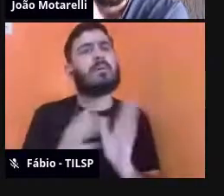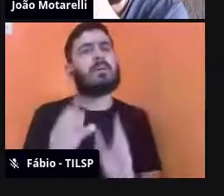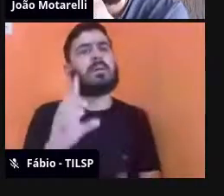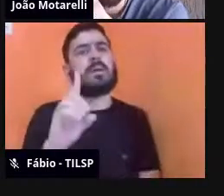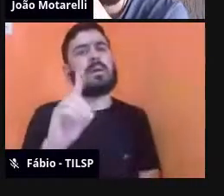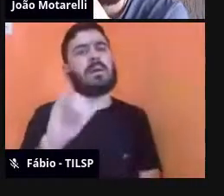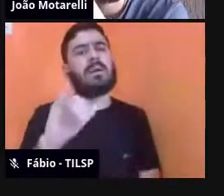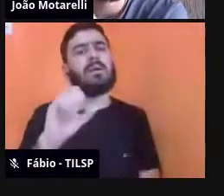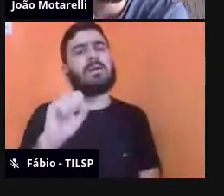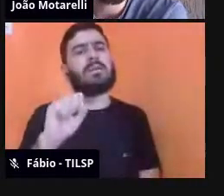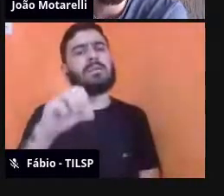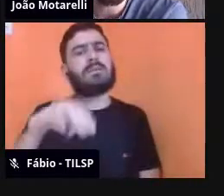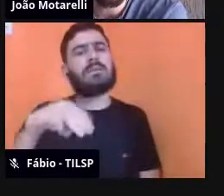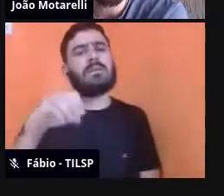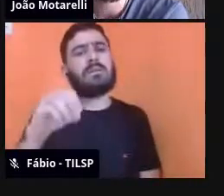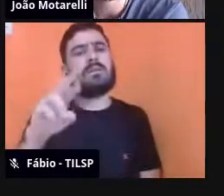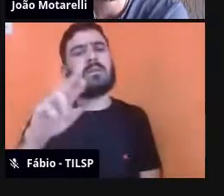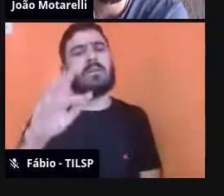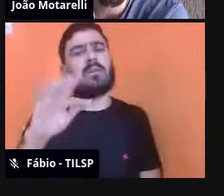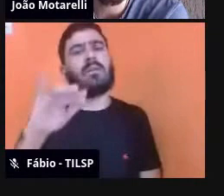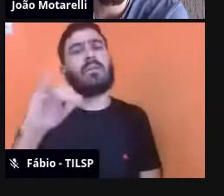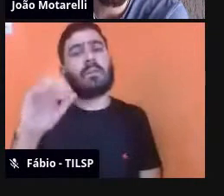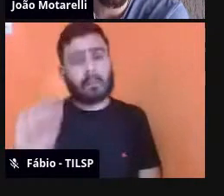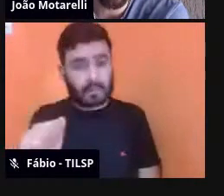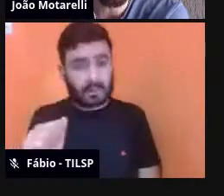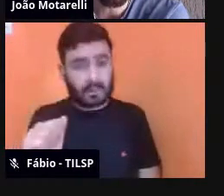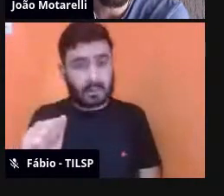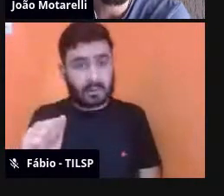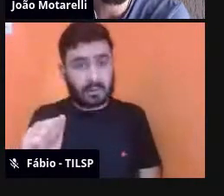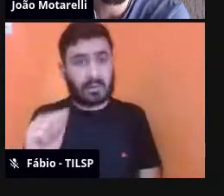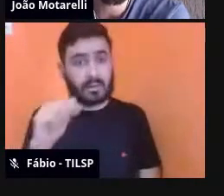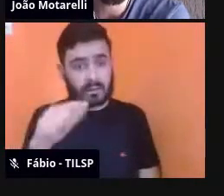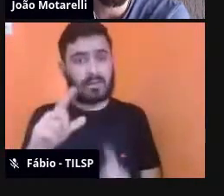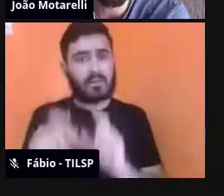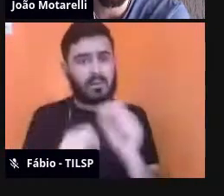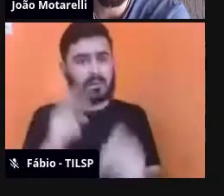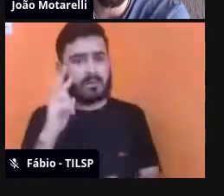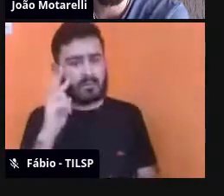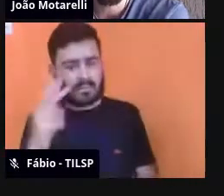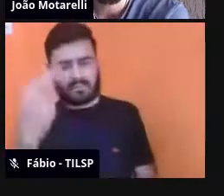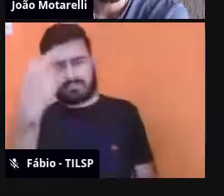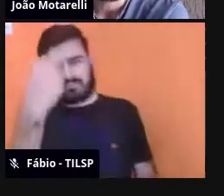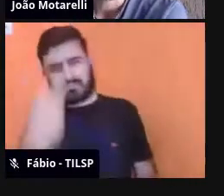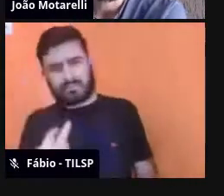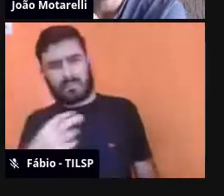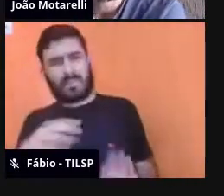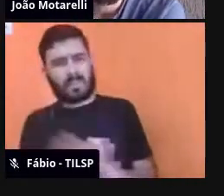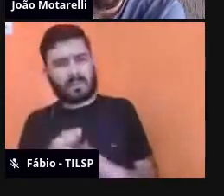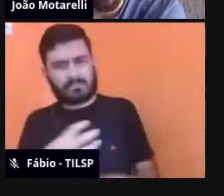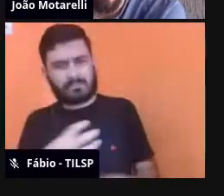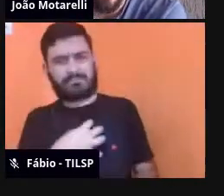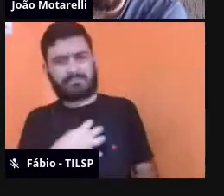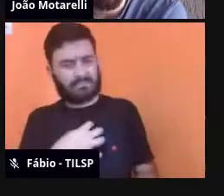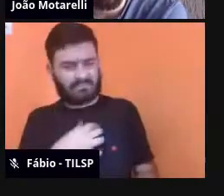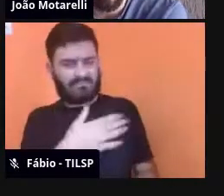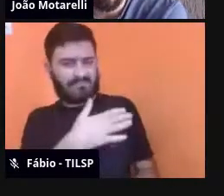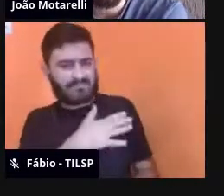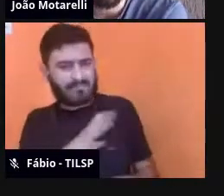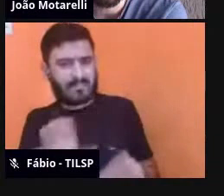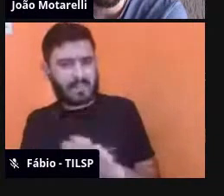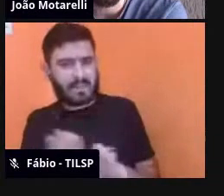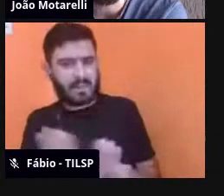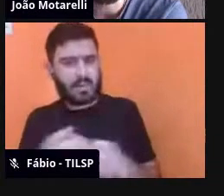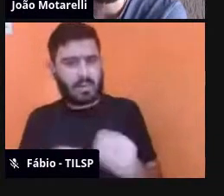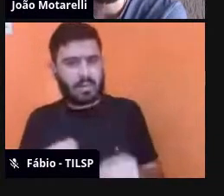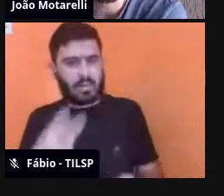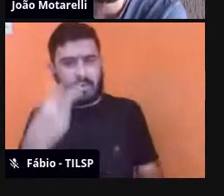muscular, que compreende na distorção da percepção da imagem corporal, insatisfação com o corpo, uma construção de uma imagem